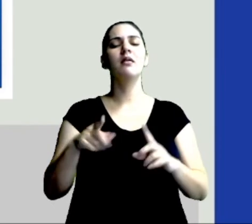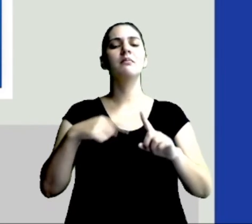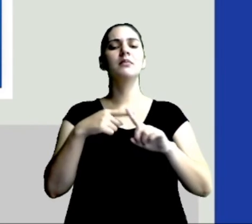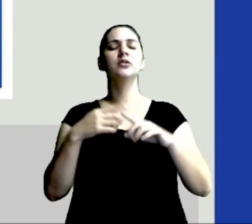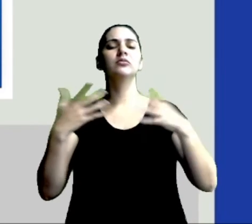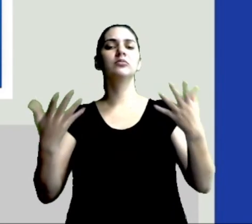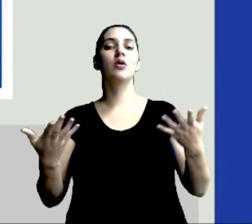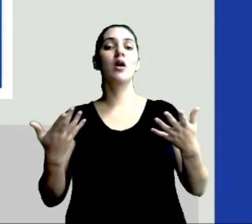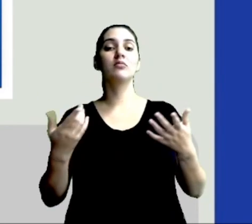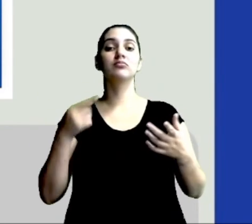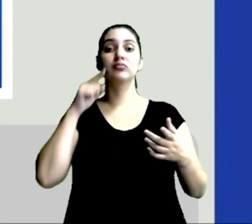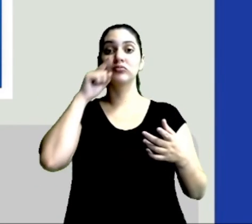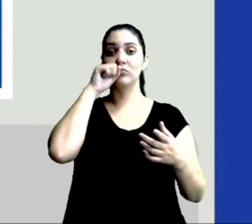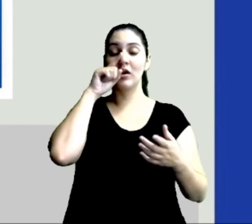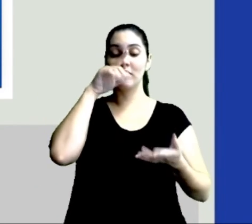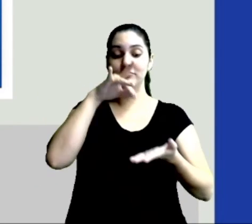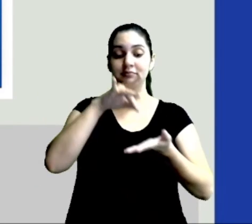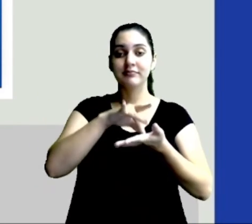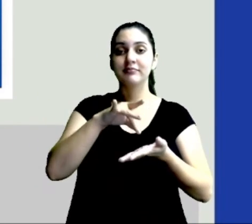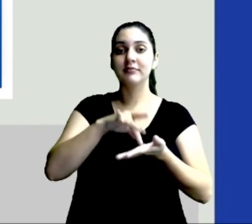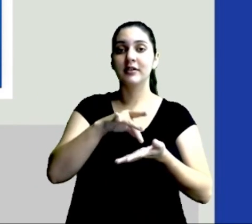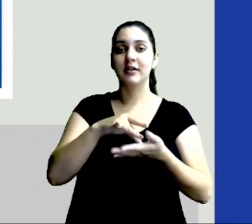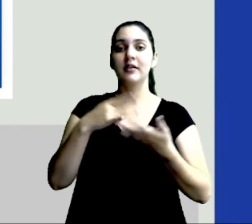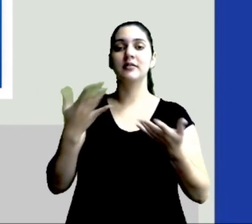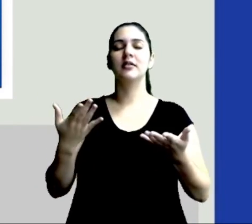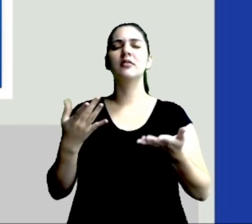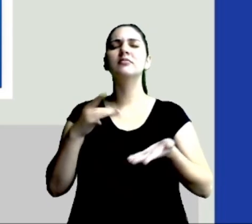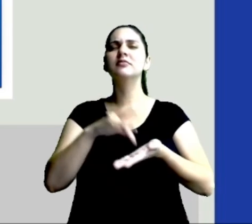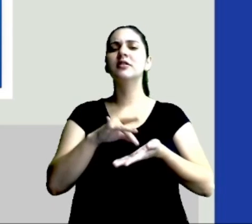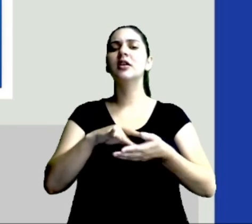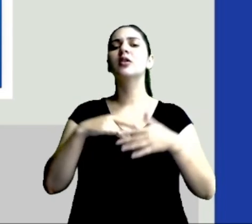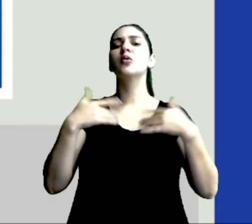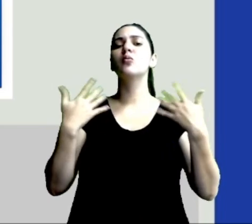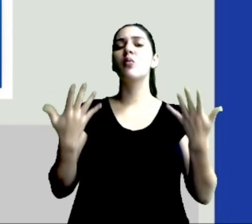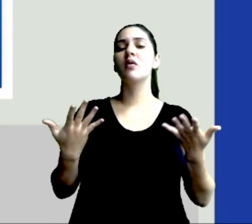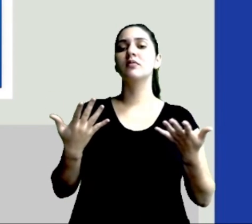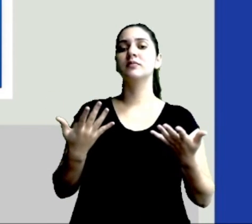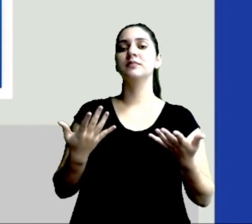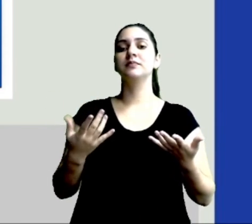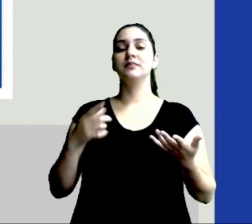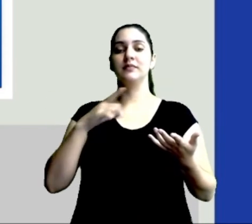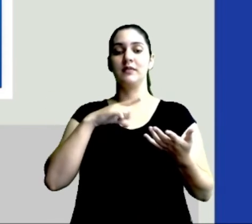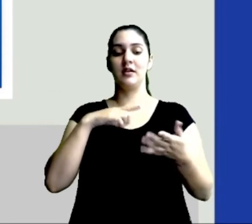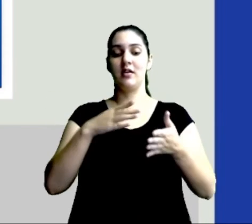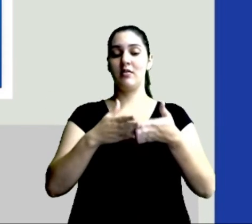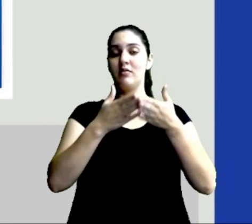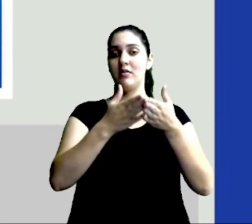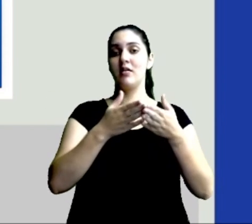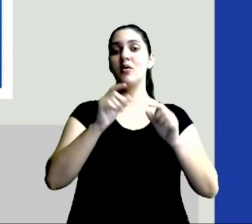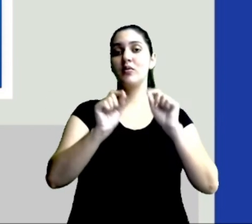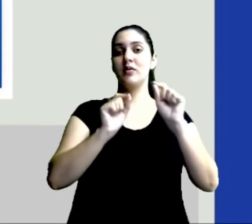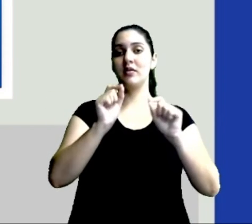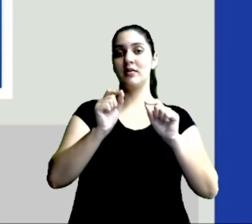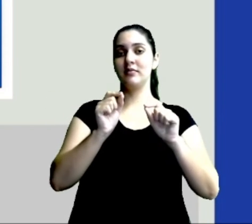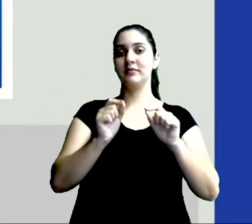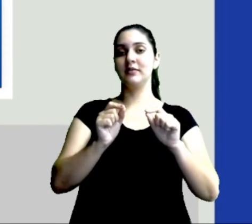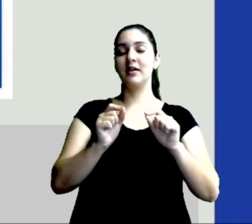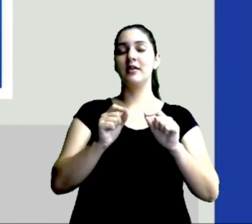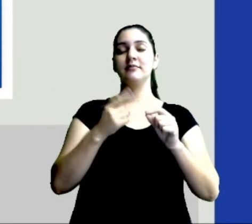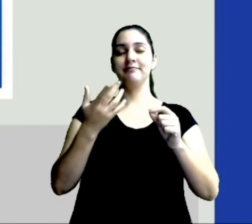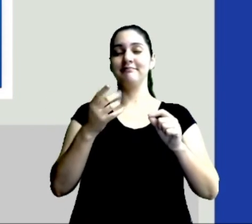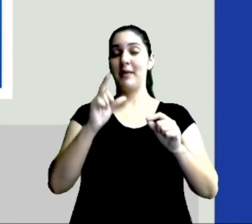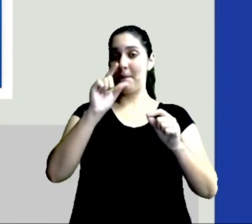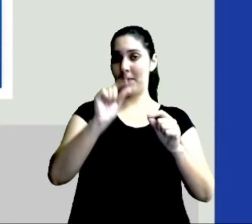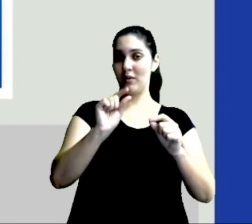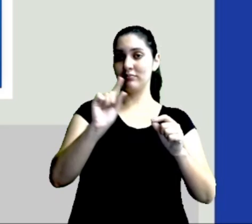quais eram os perigos reais? Os perigos imaginários a gente viu, mas os reais, os perigos reais que os navegantes tinham pela frente não eram poucos e não